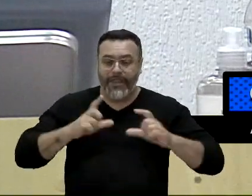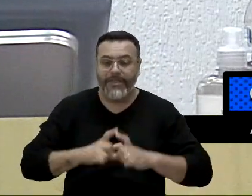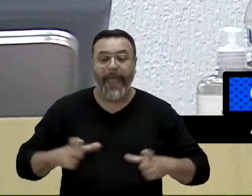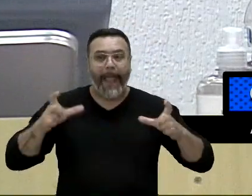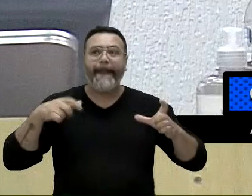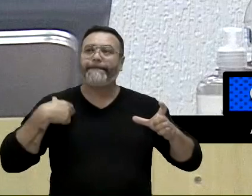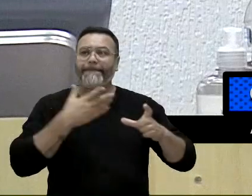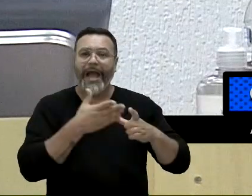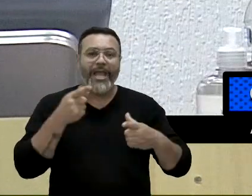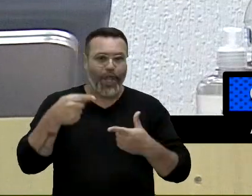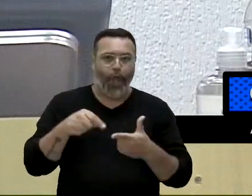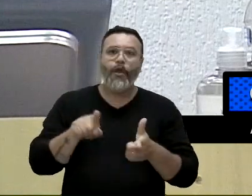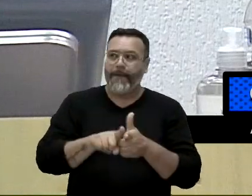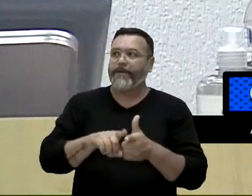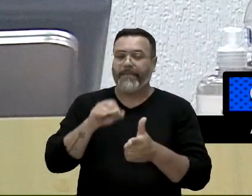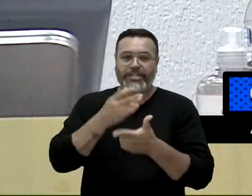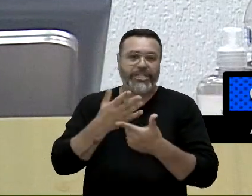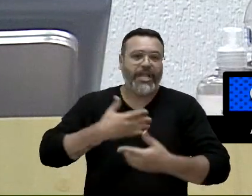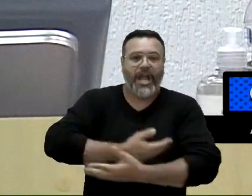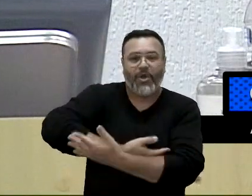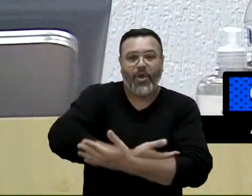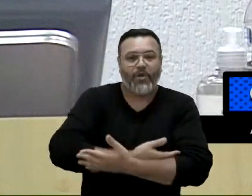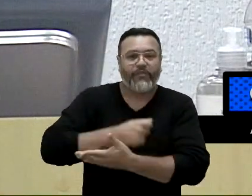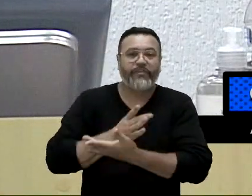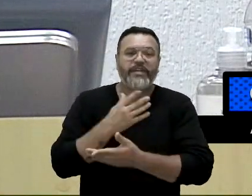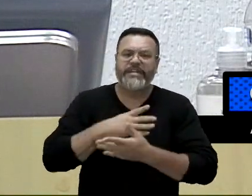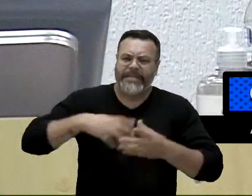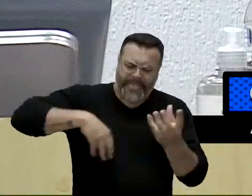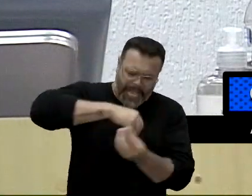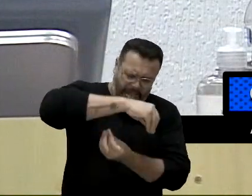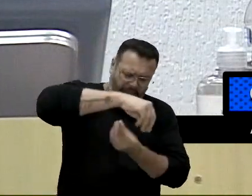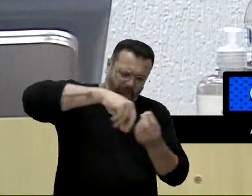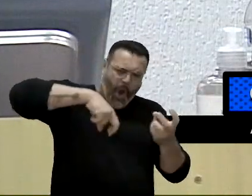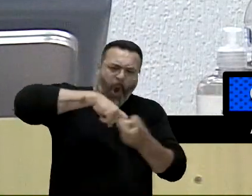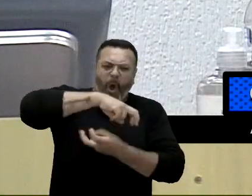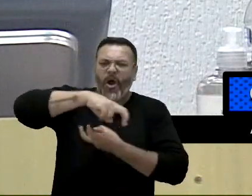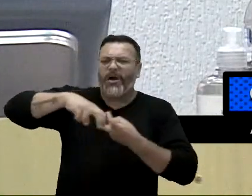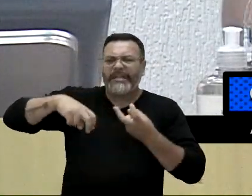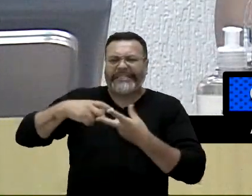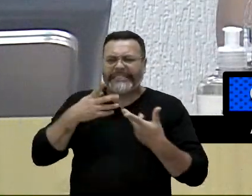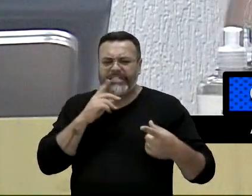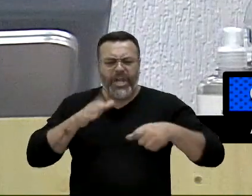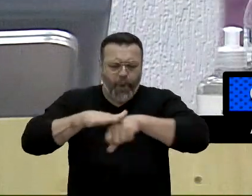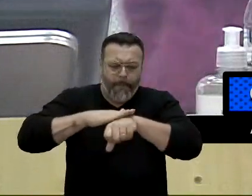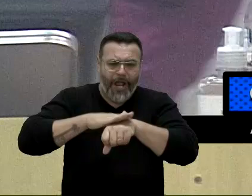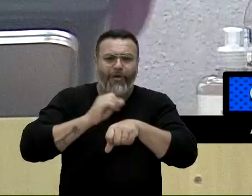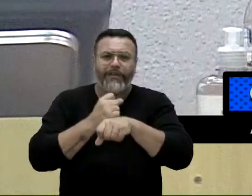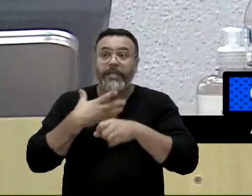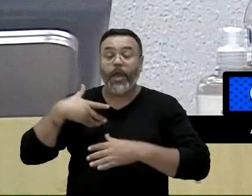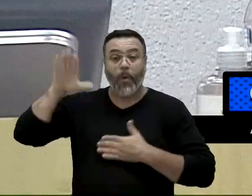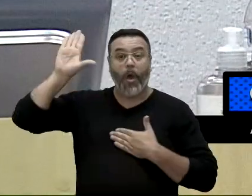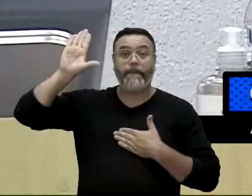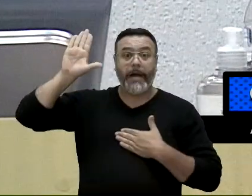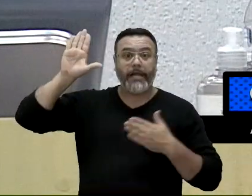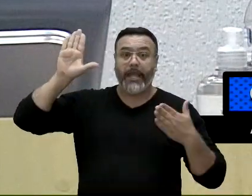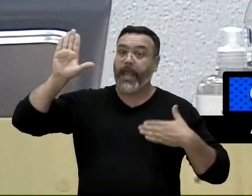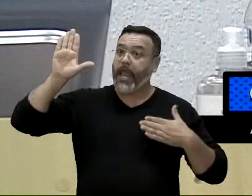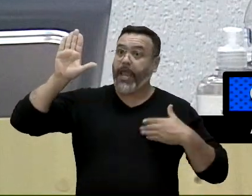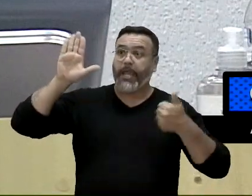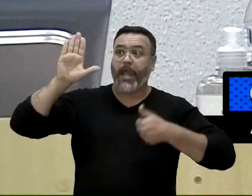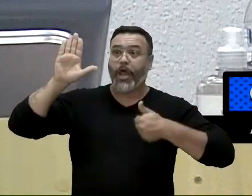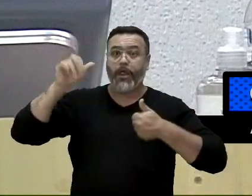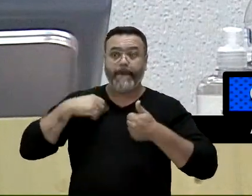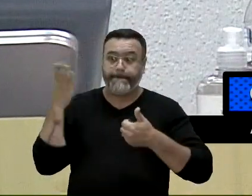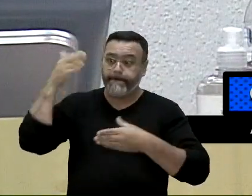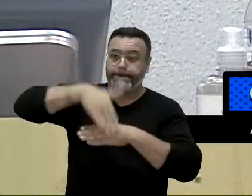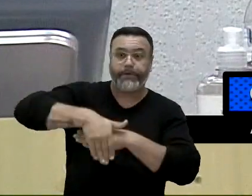falar que tem, né, aquela roda de gente para tratar saúde mental, eu falei, Zerinho, eu sou a primeira a entrar